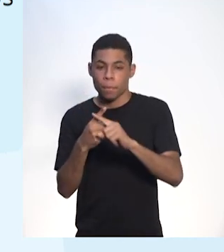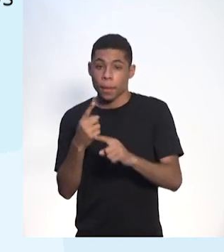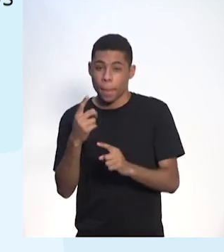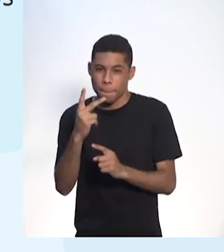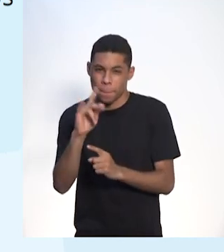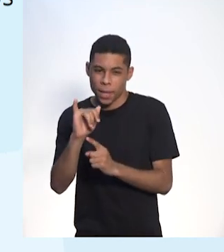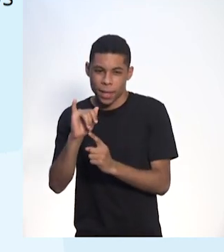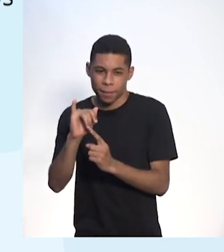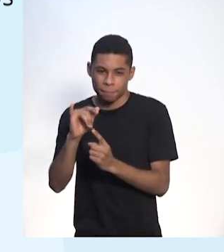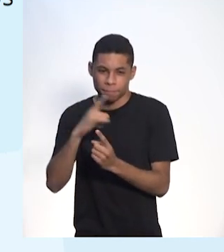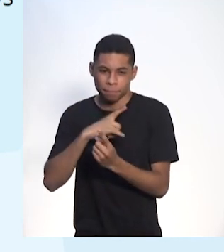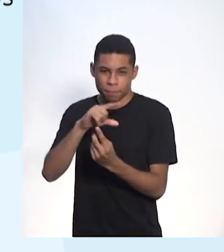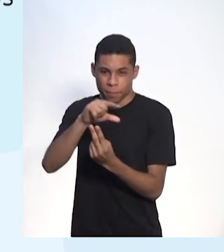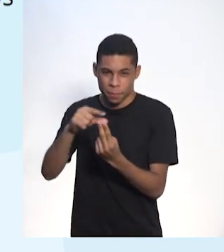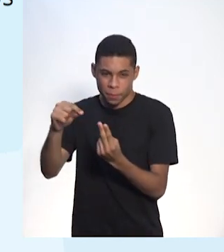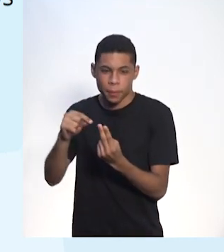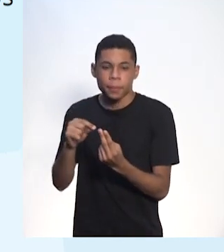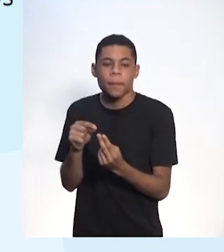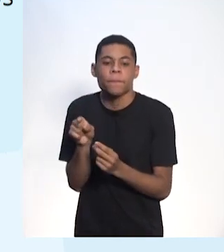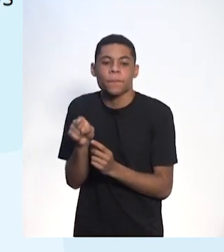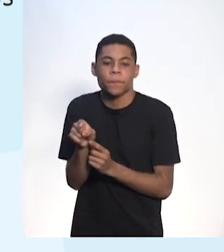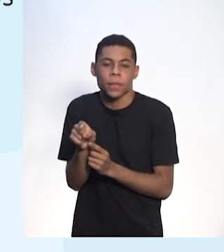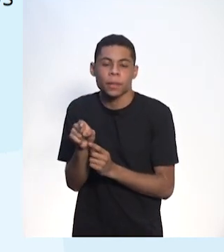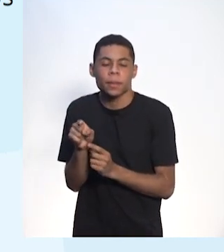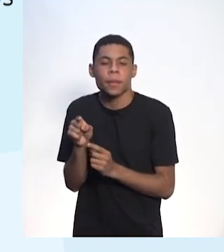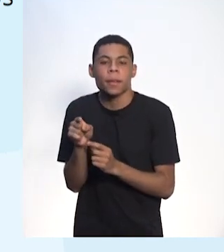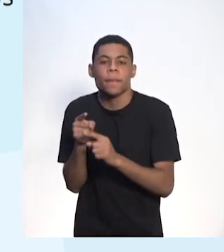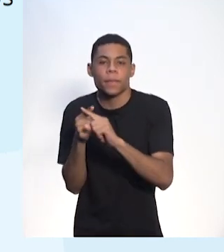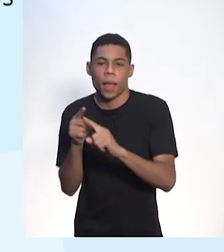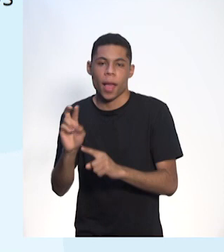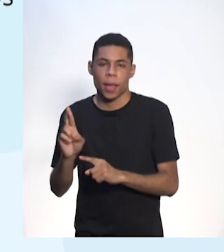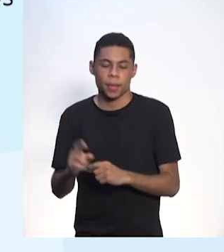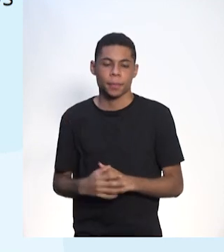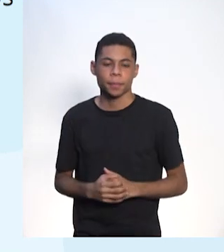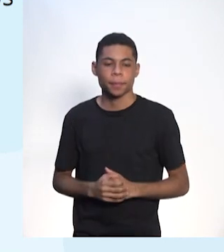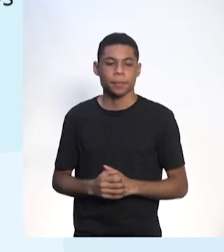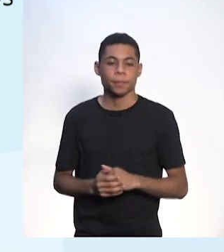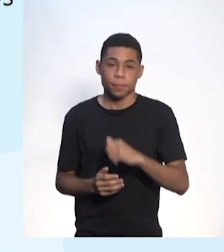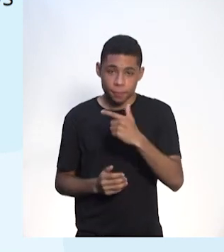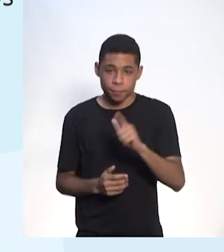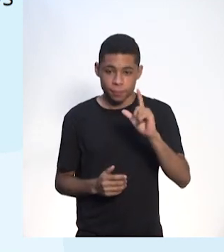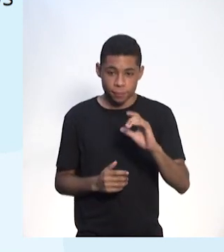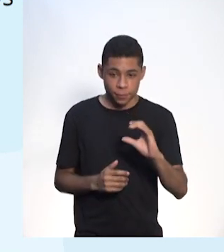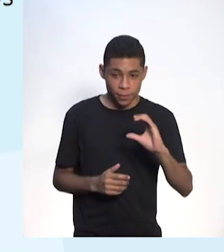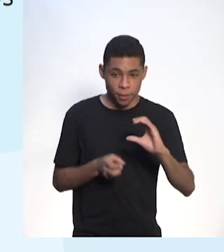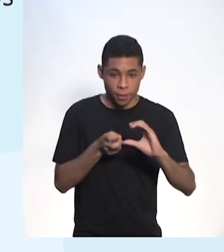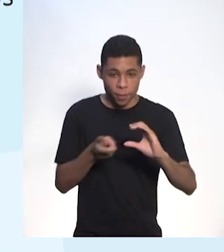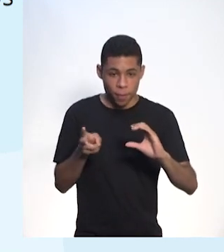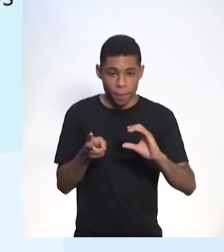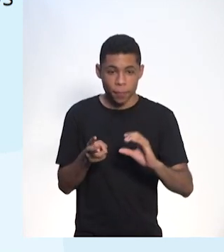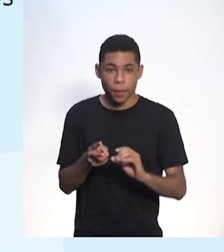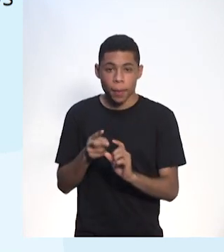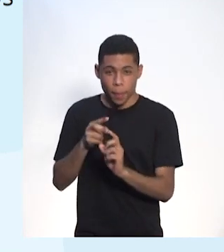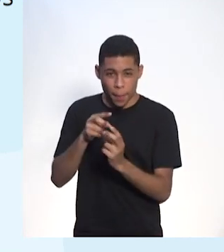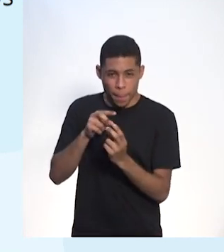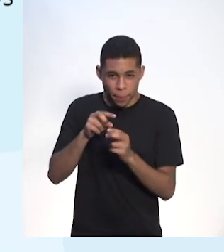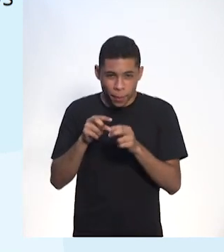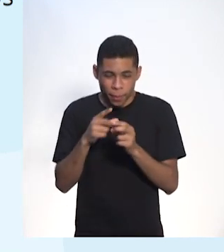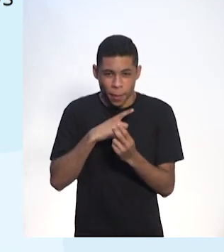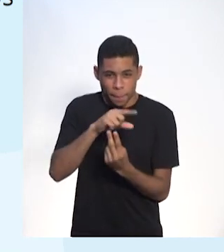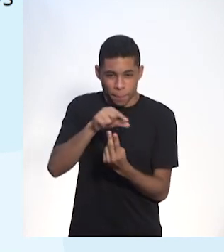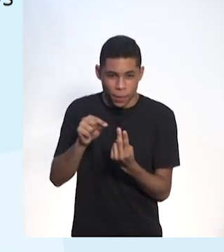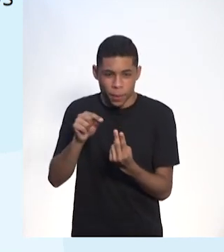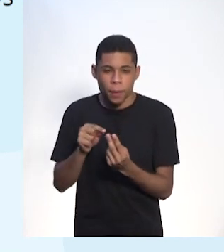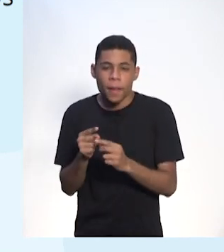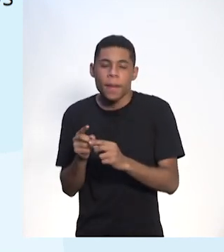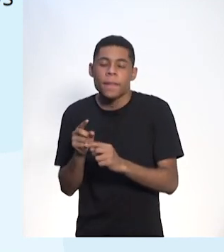π vezes o R. E a outra é π vezes o